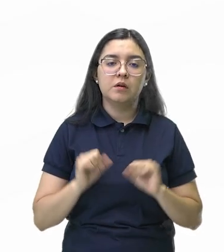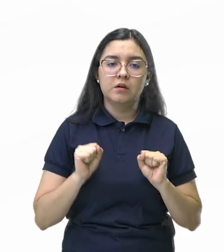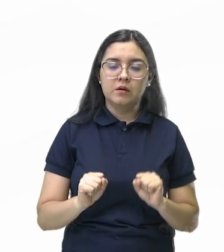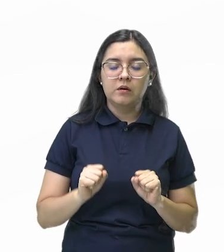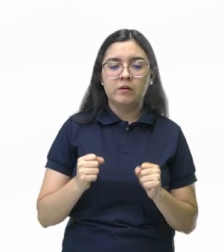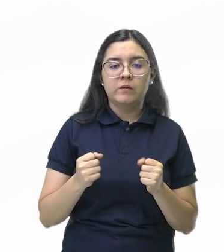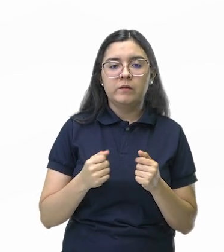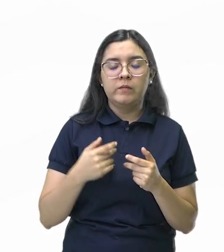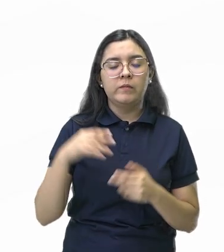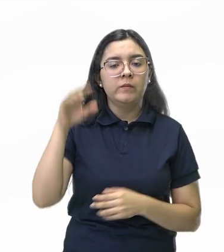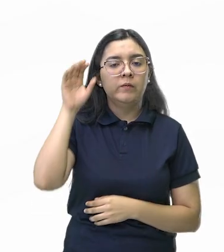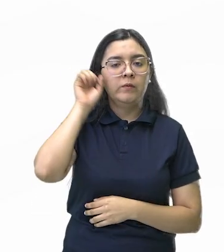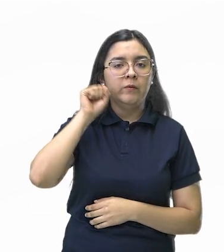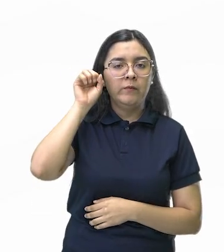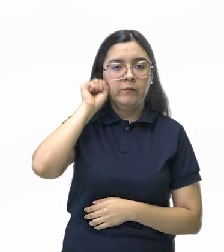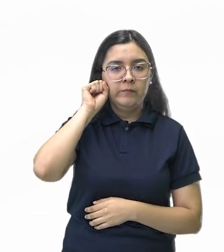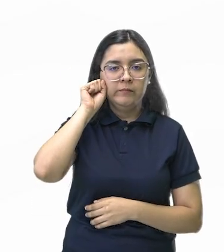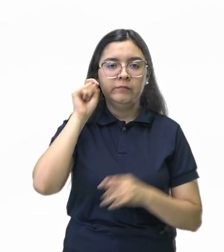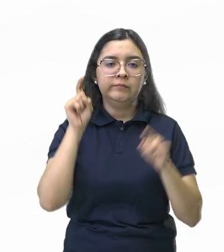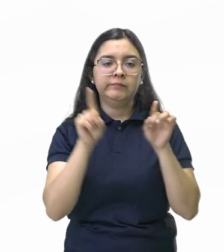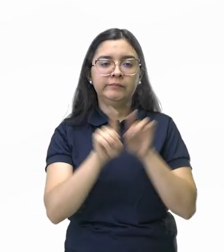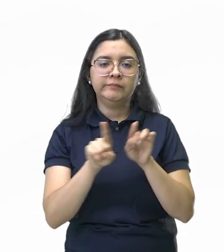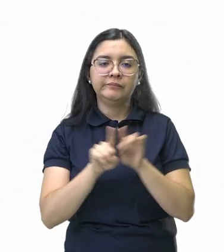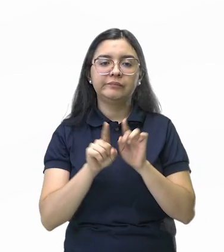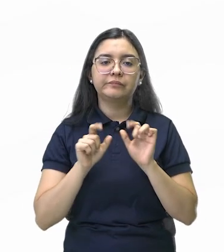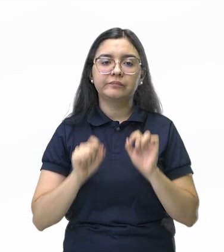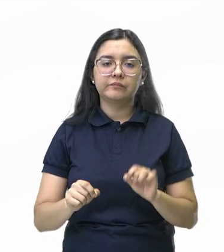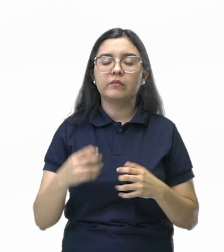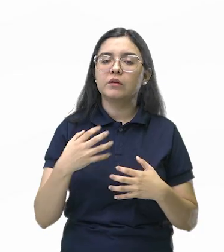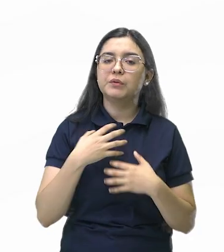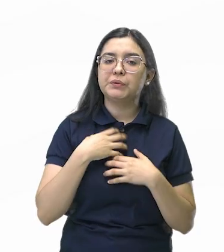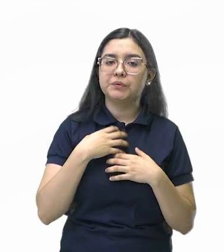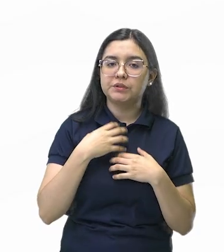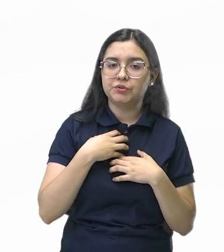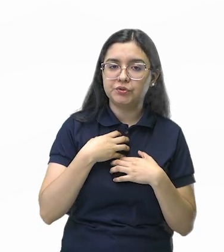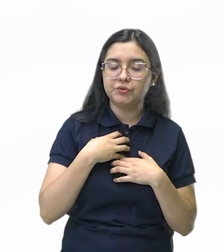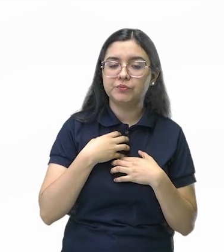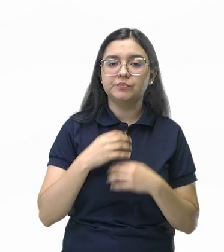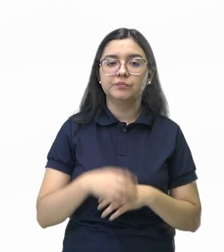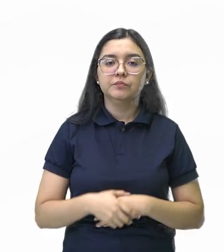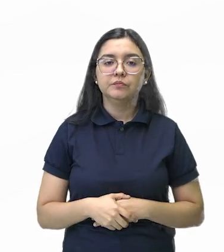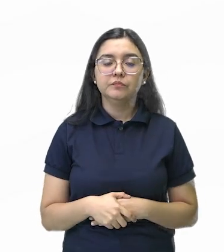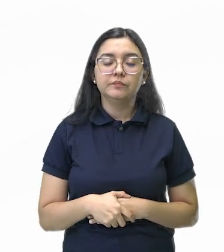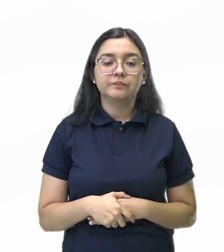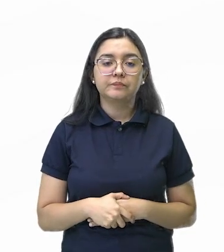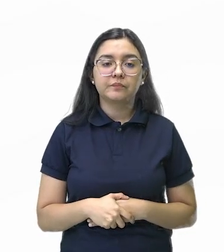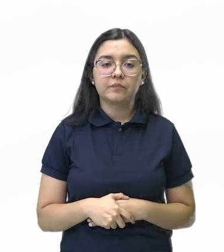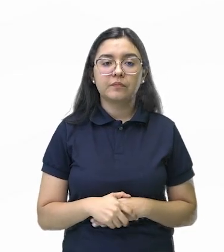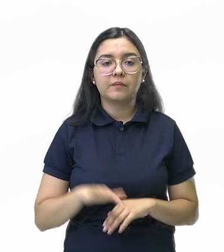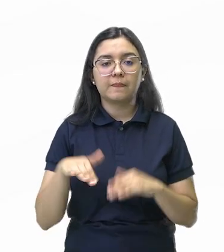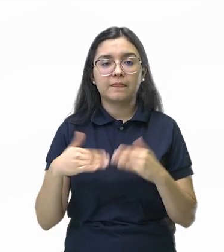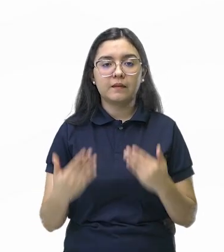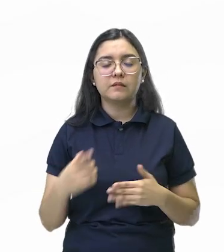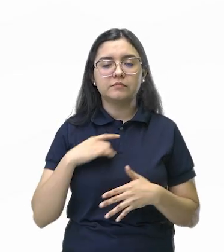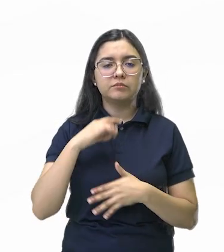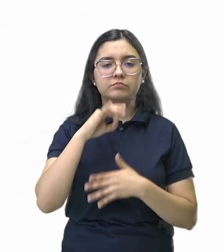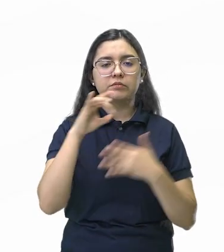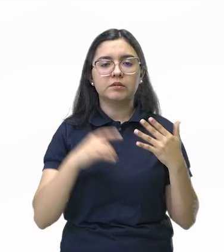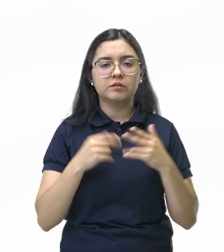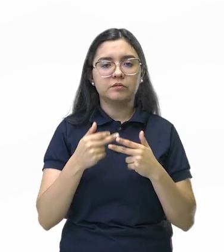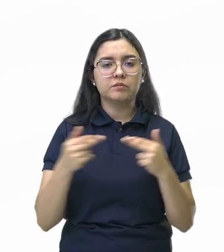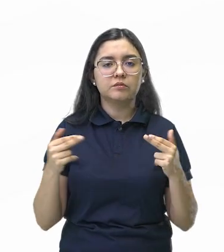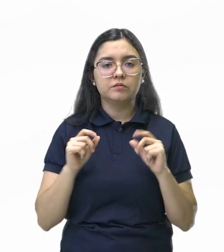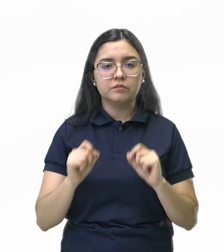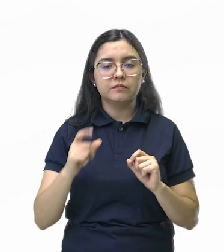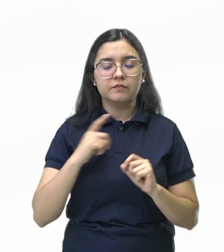que eu estou ouvindo, para algo que eu estou sentindo. Então, cada coisa vai